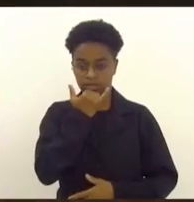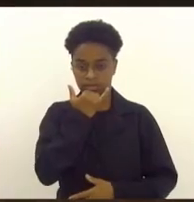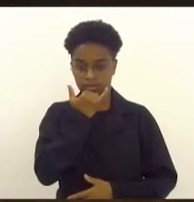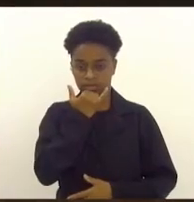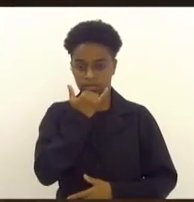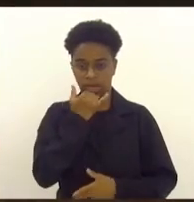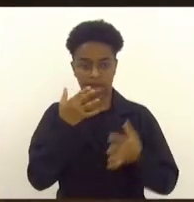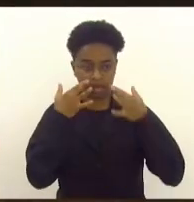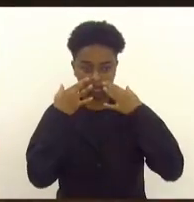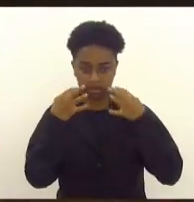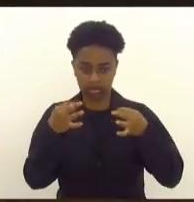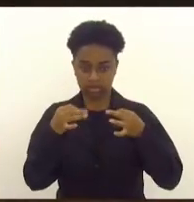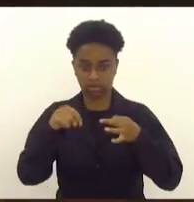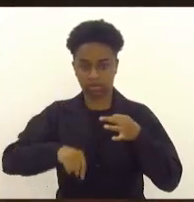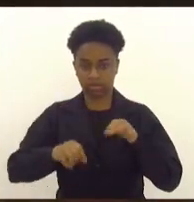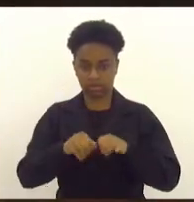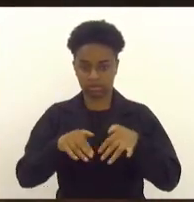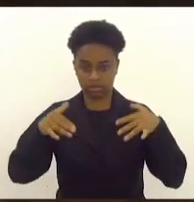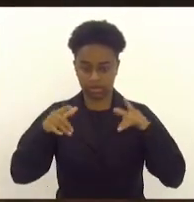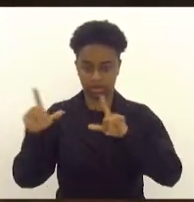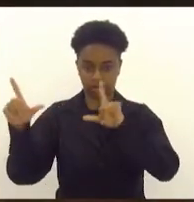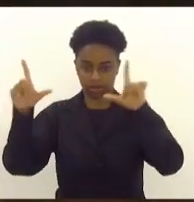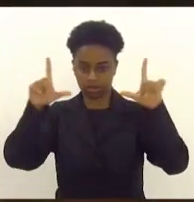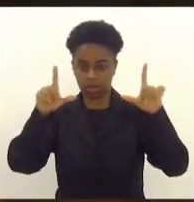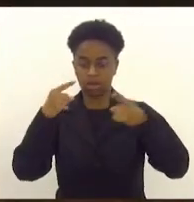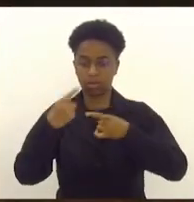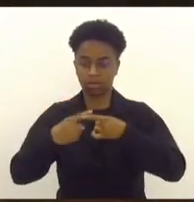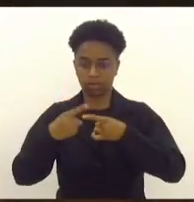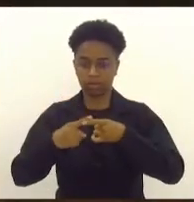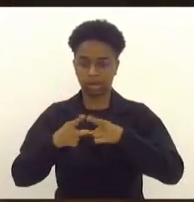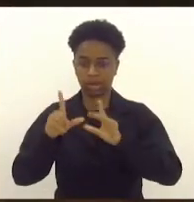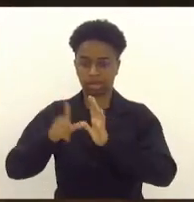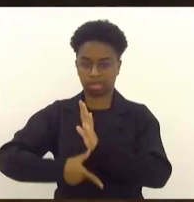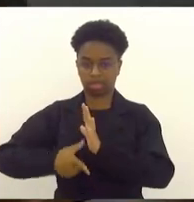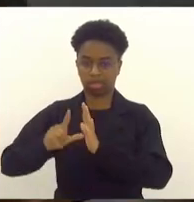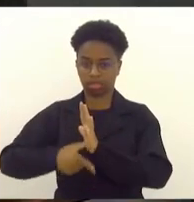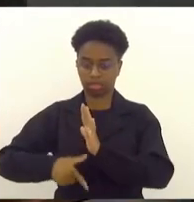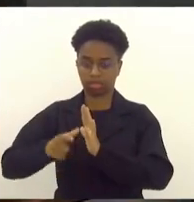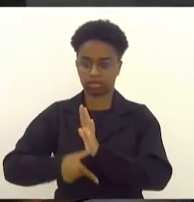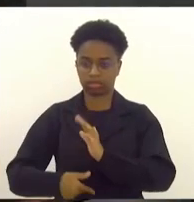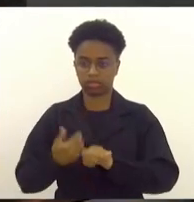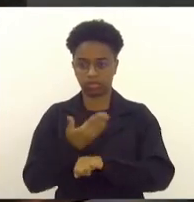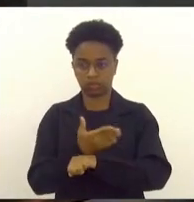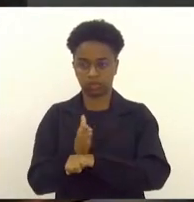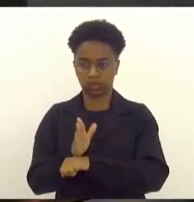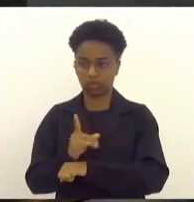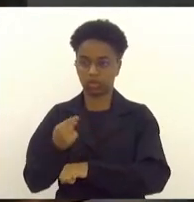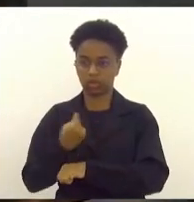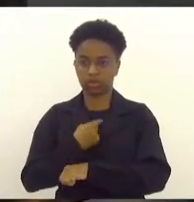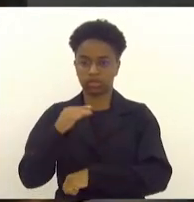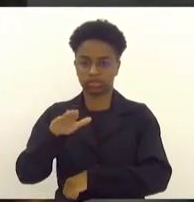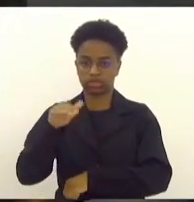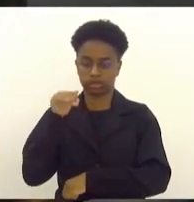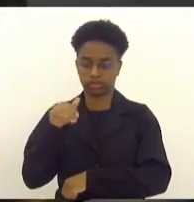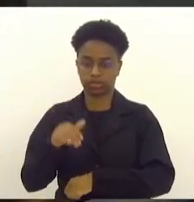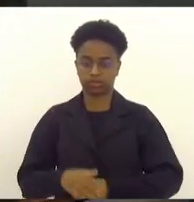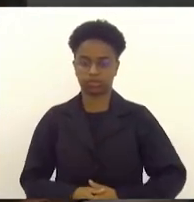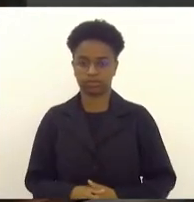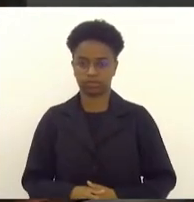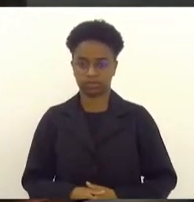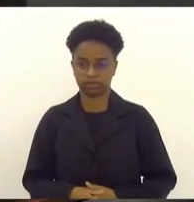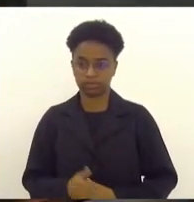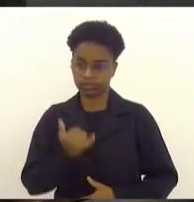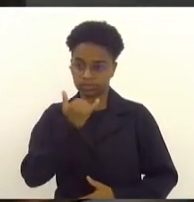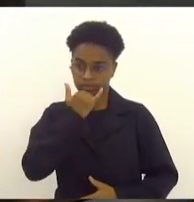vamos prestar atenção no plenário no painel do plenário aqui que tá ficando com o atraso toda vez que a gente está chamando aqui o novo processo por favor